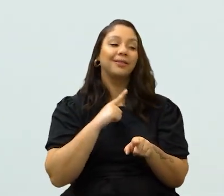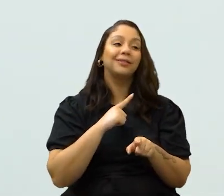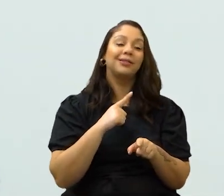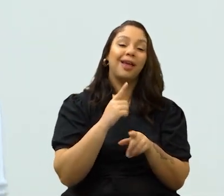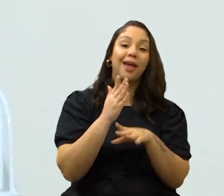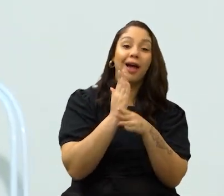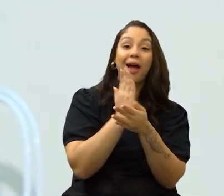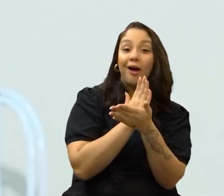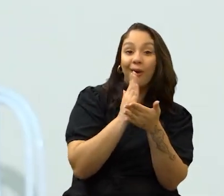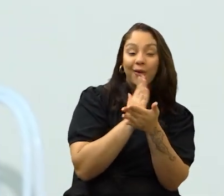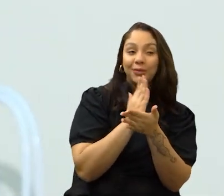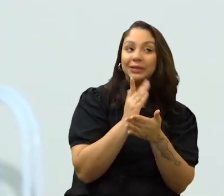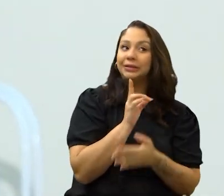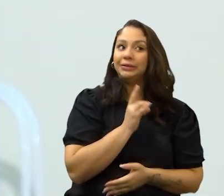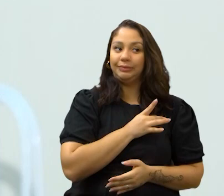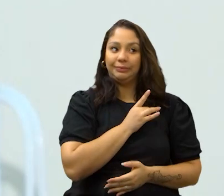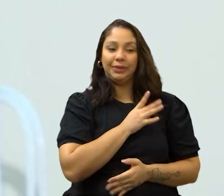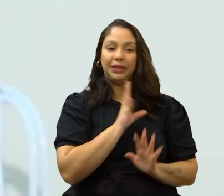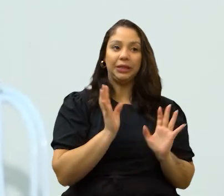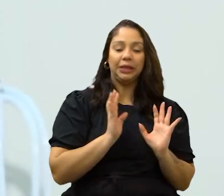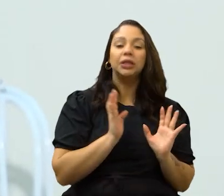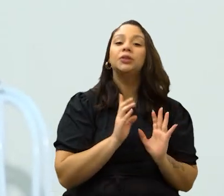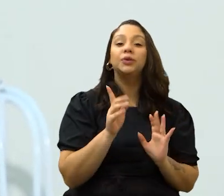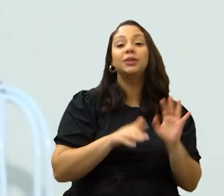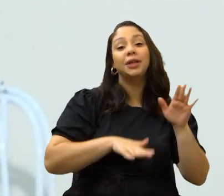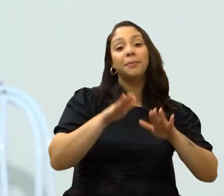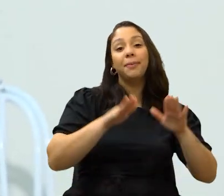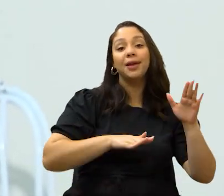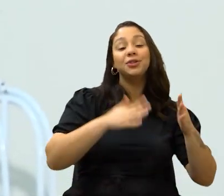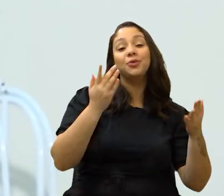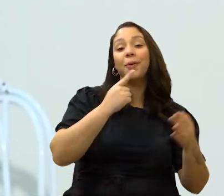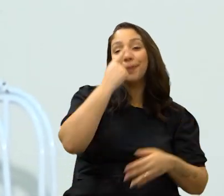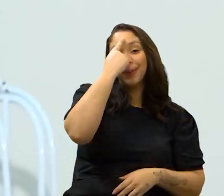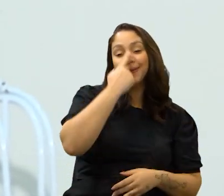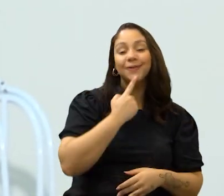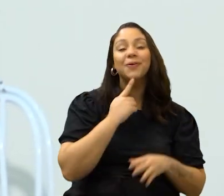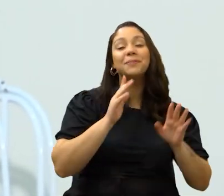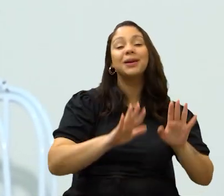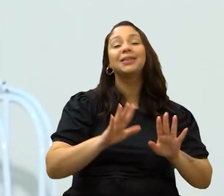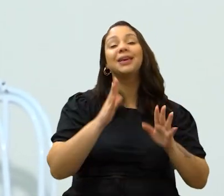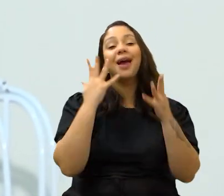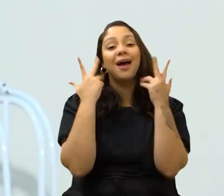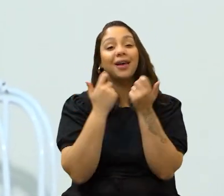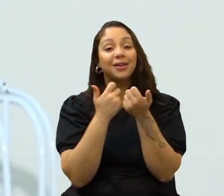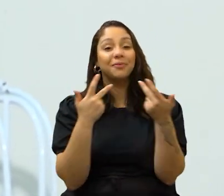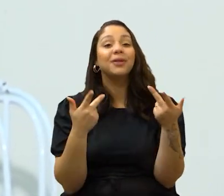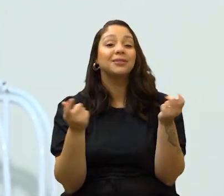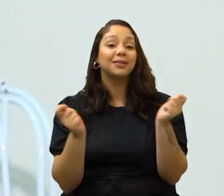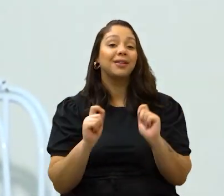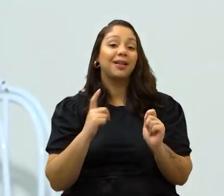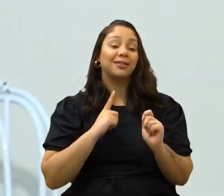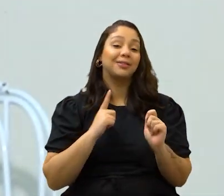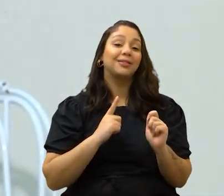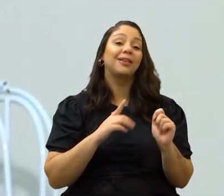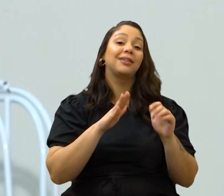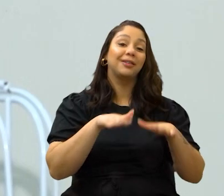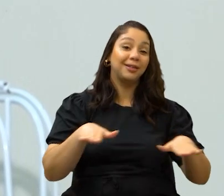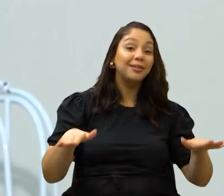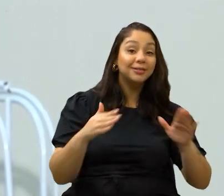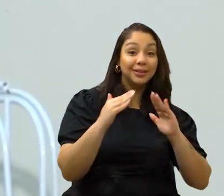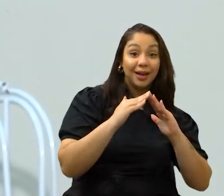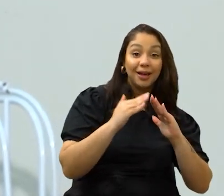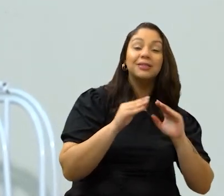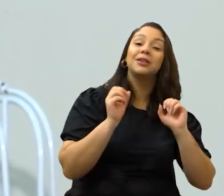as temperamentais, isso também é questão de personalidade, mas são animais que dá pra gente ter quando a gente